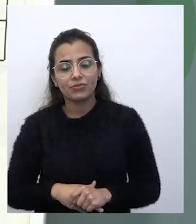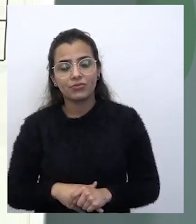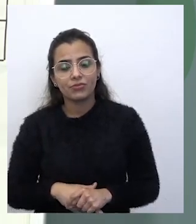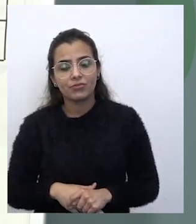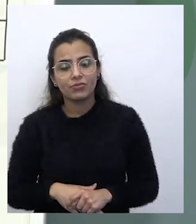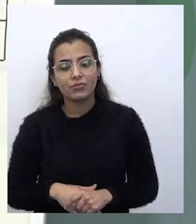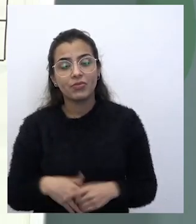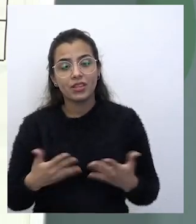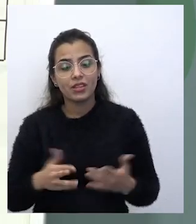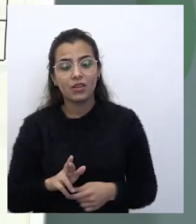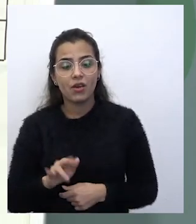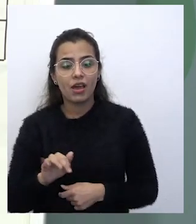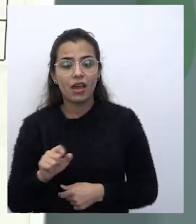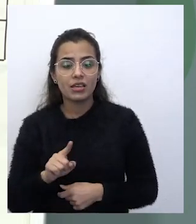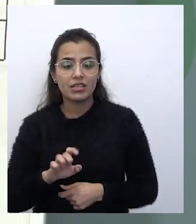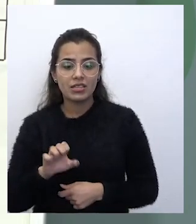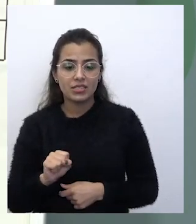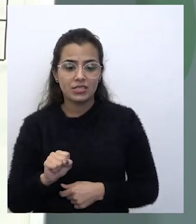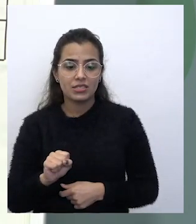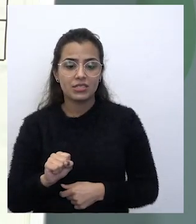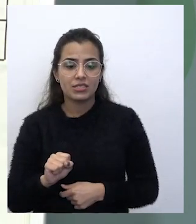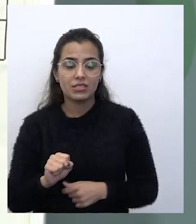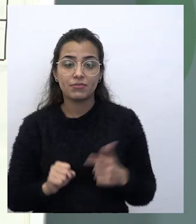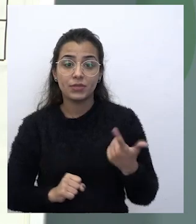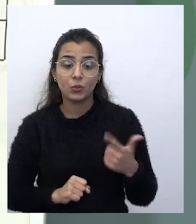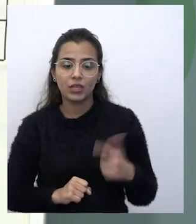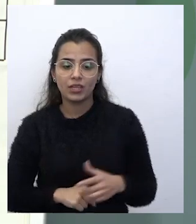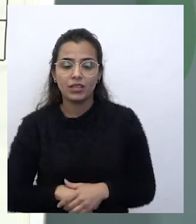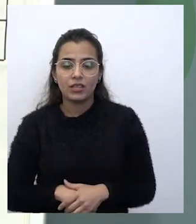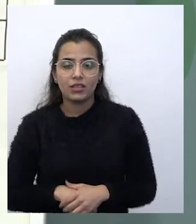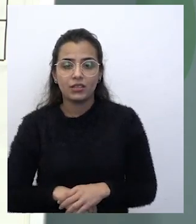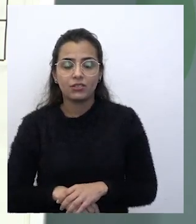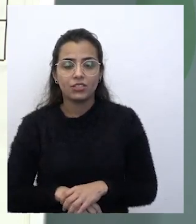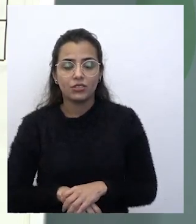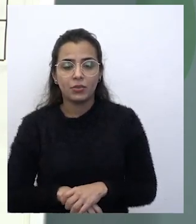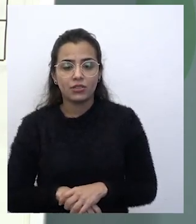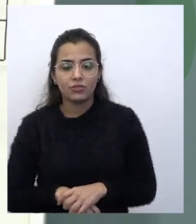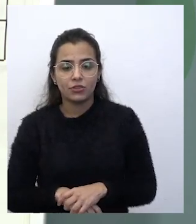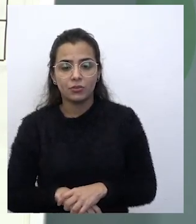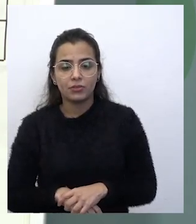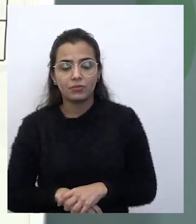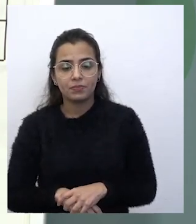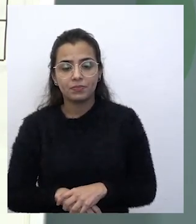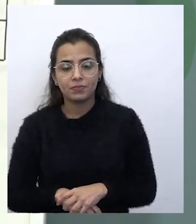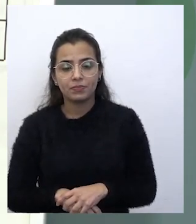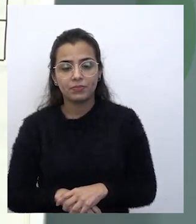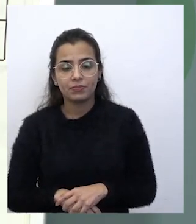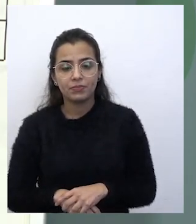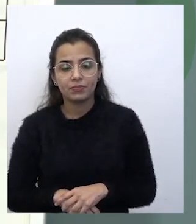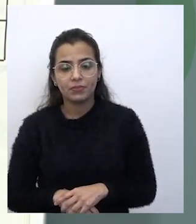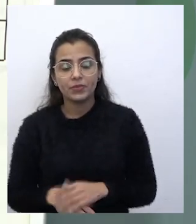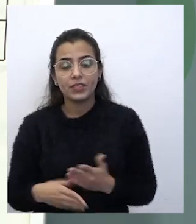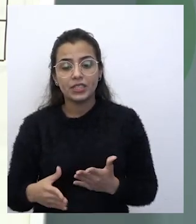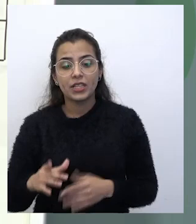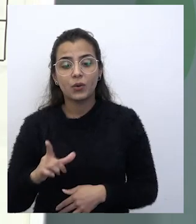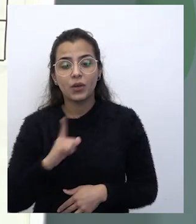eixo. Então, aqui, raízes, não tem. Ok? Porque o delta dá negativo. Vértice é este bico aqui, ó. Ele vale 0 no